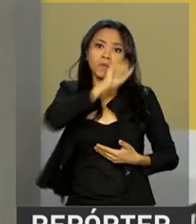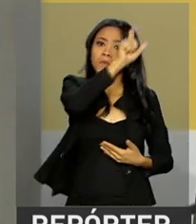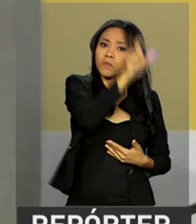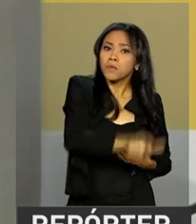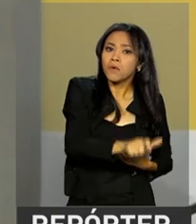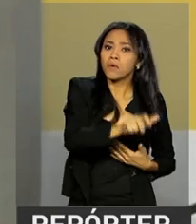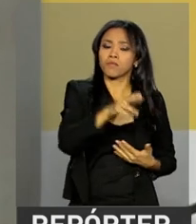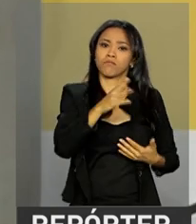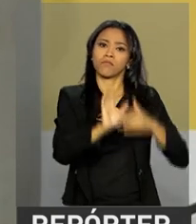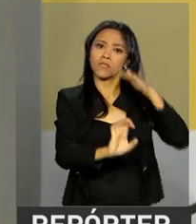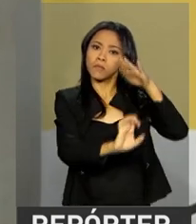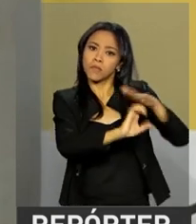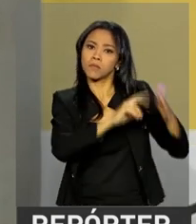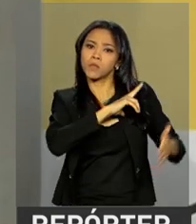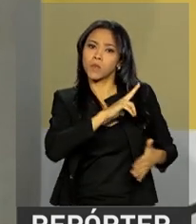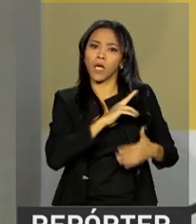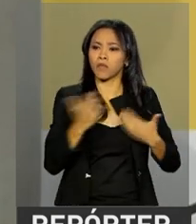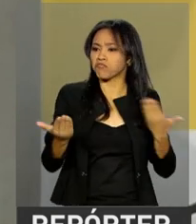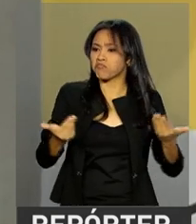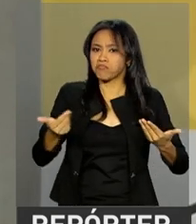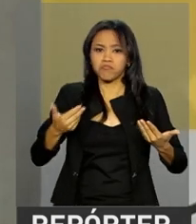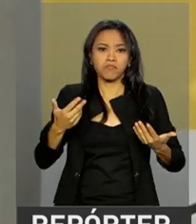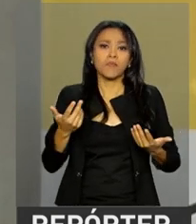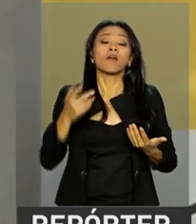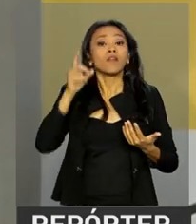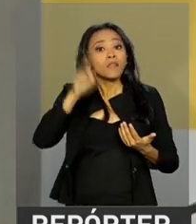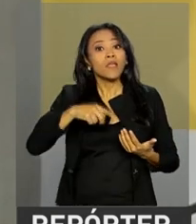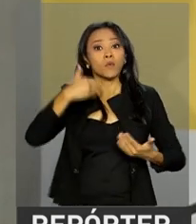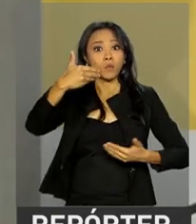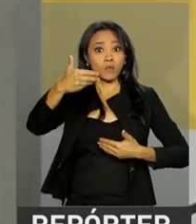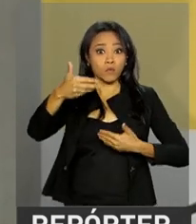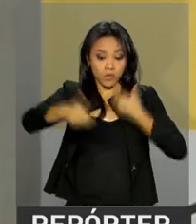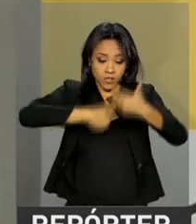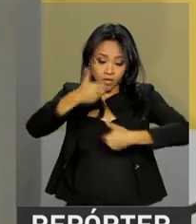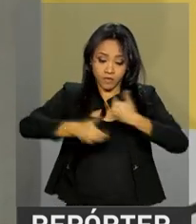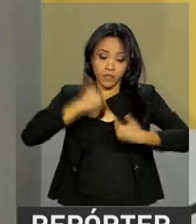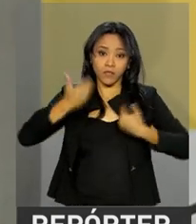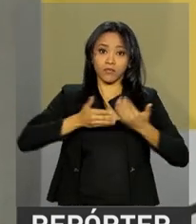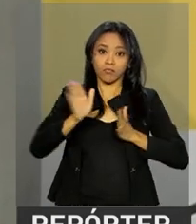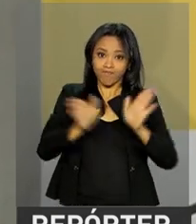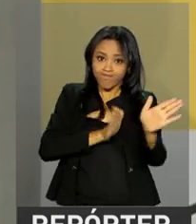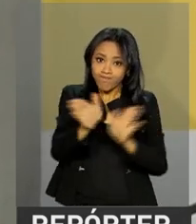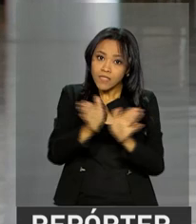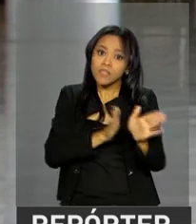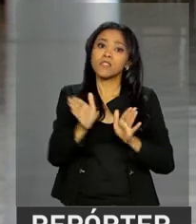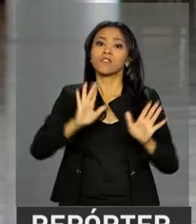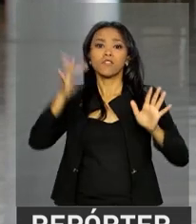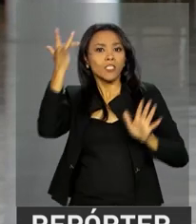privada, desde que haja um serviço acessível e de qualidade.